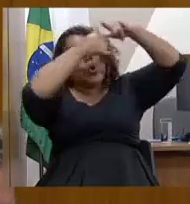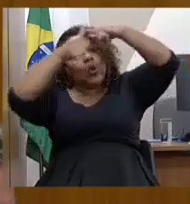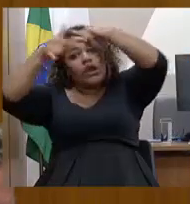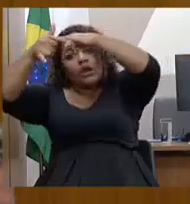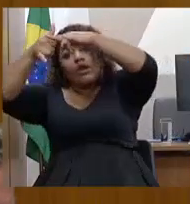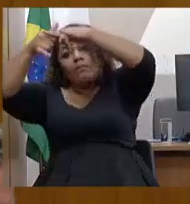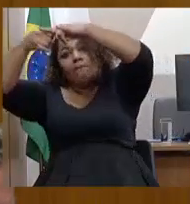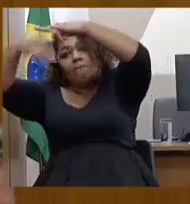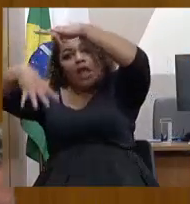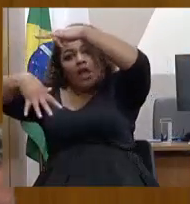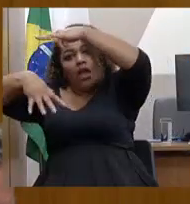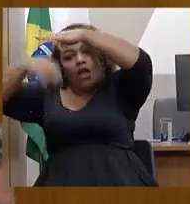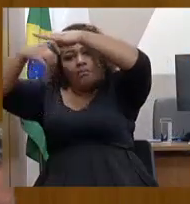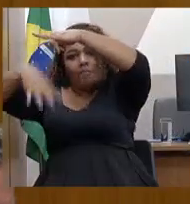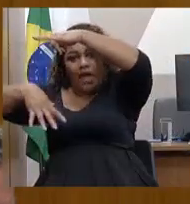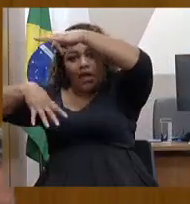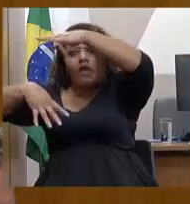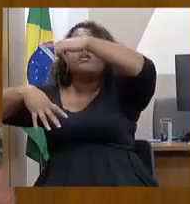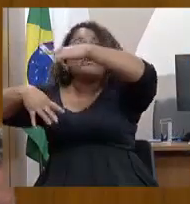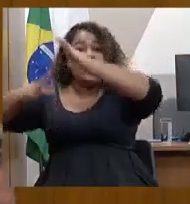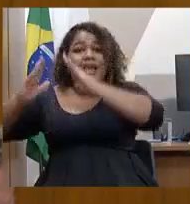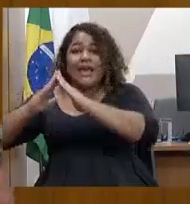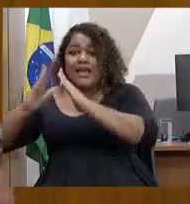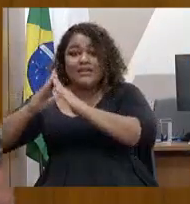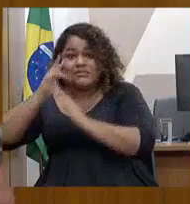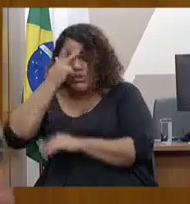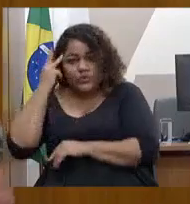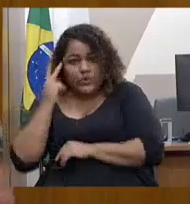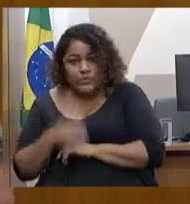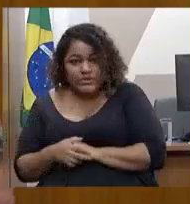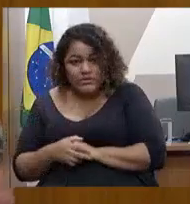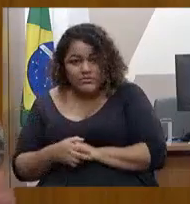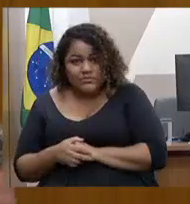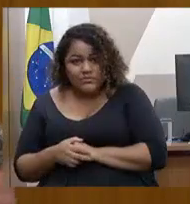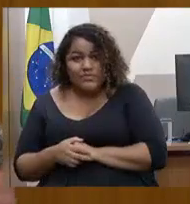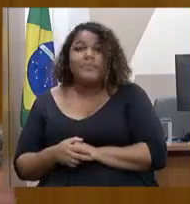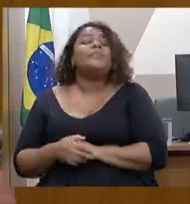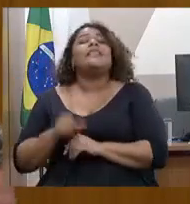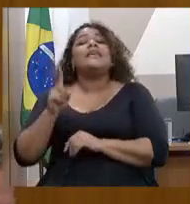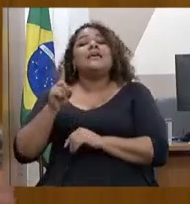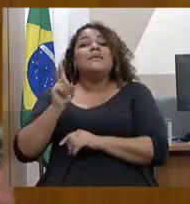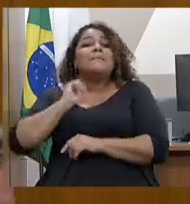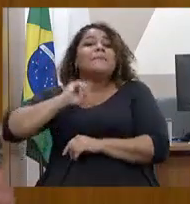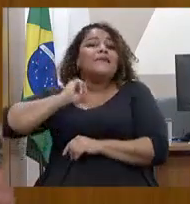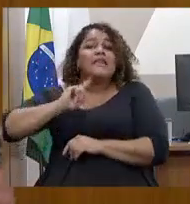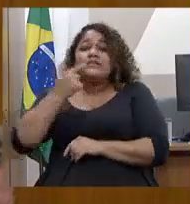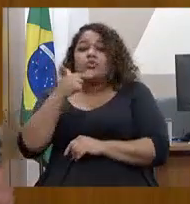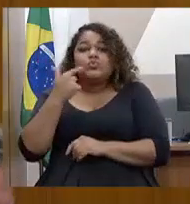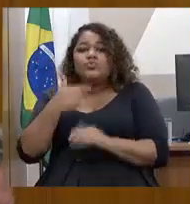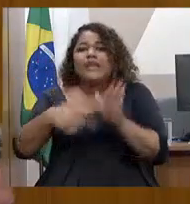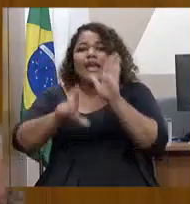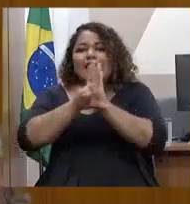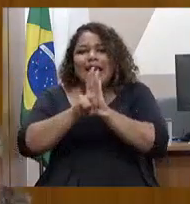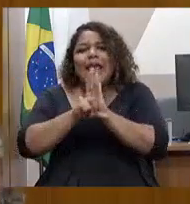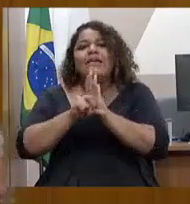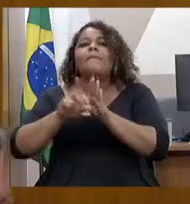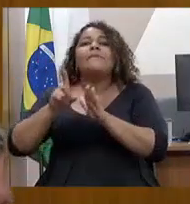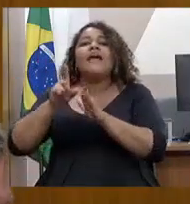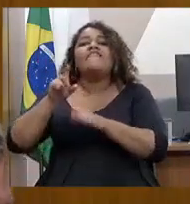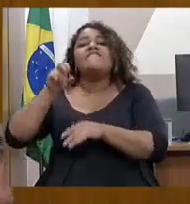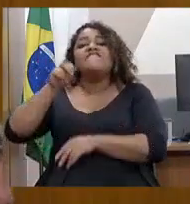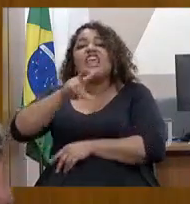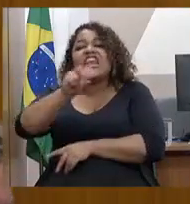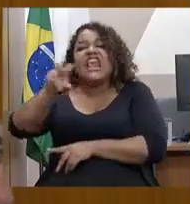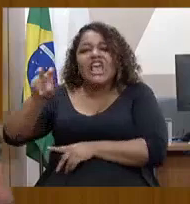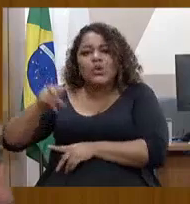a casa das pessoas Minas Gerais não tem legislação para julgar Veneno com avião mas a inventar o Drone que o Drone é